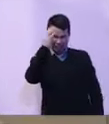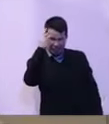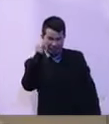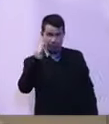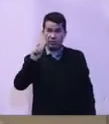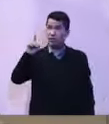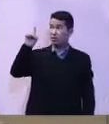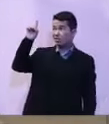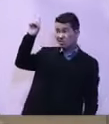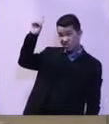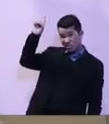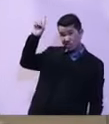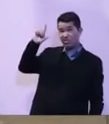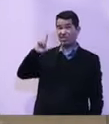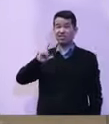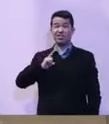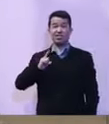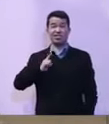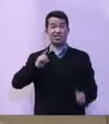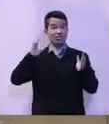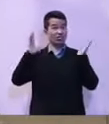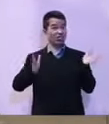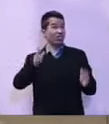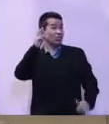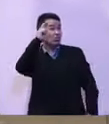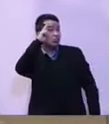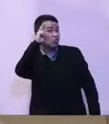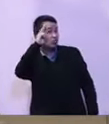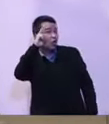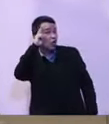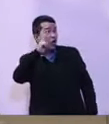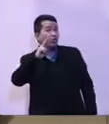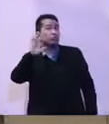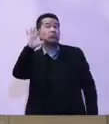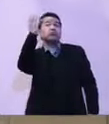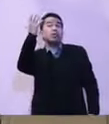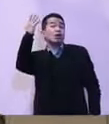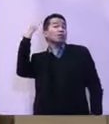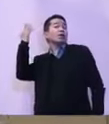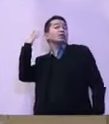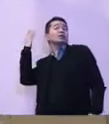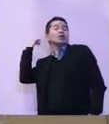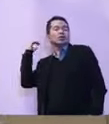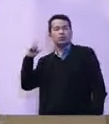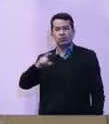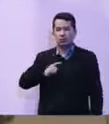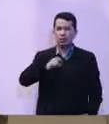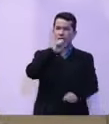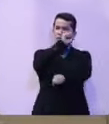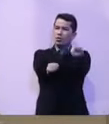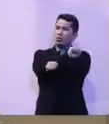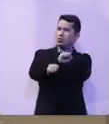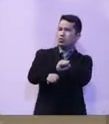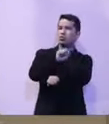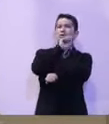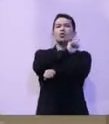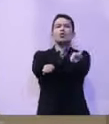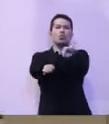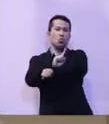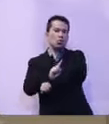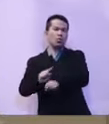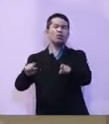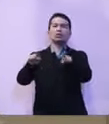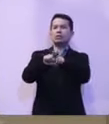na história de juízo. Ele deixou a destruição de Sodoma e Gomorra como marca do juízo